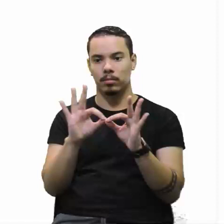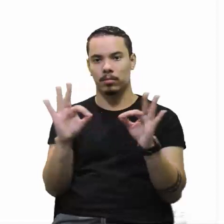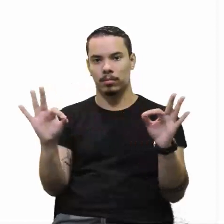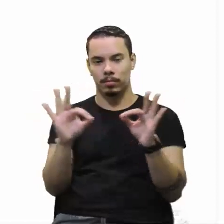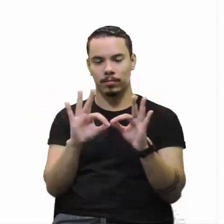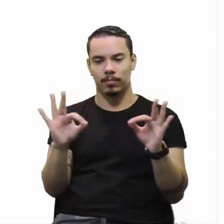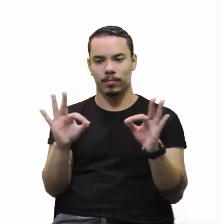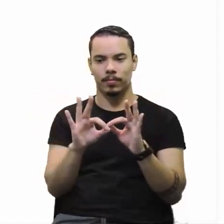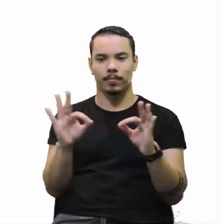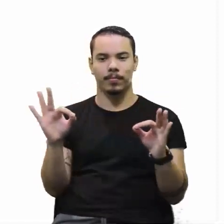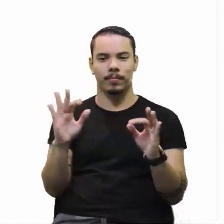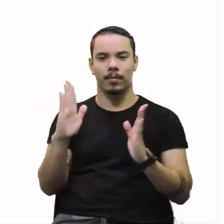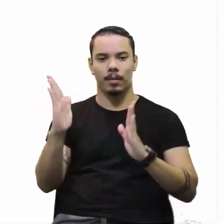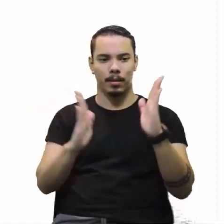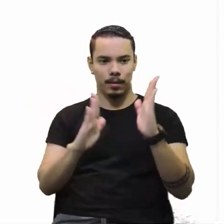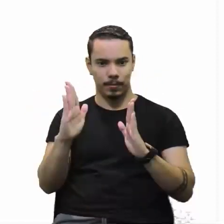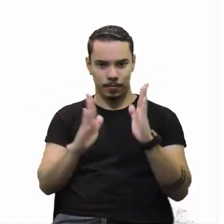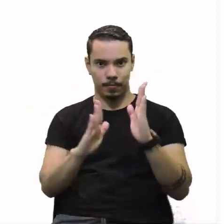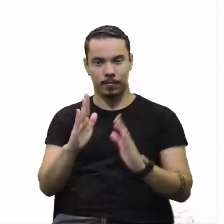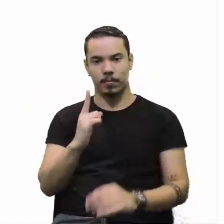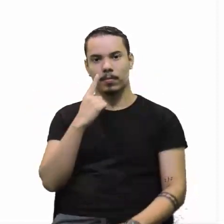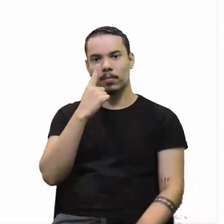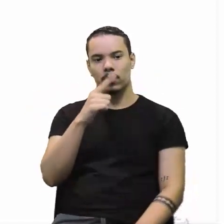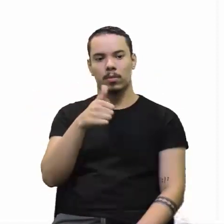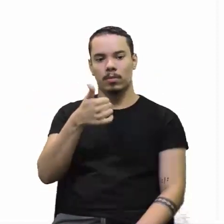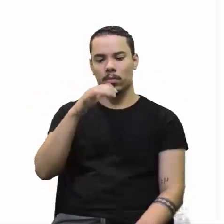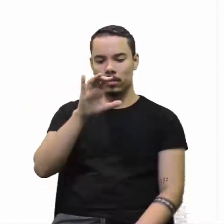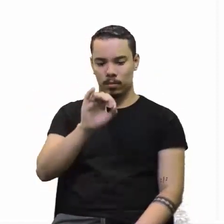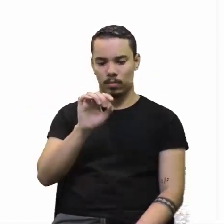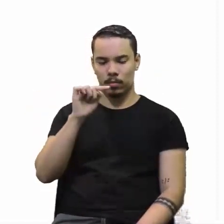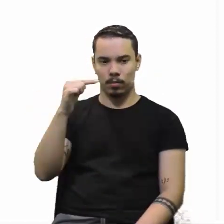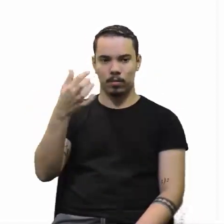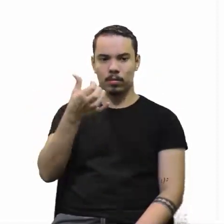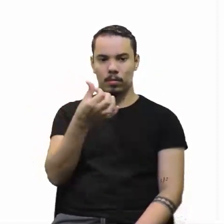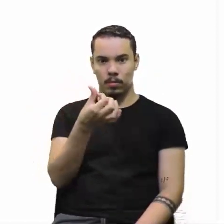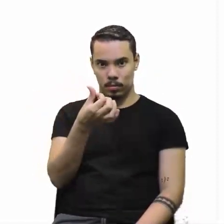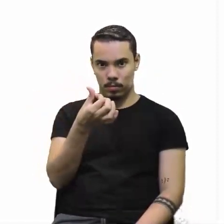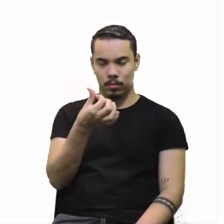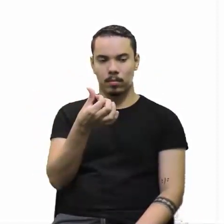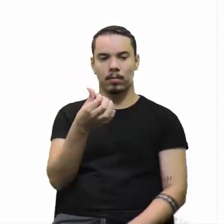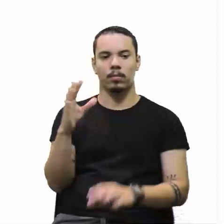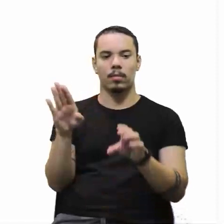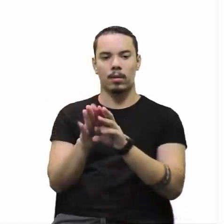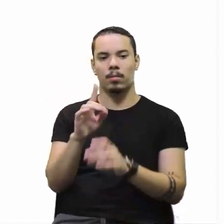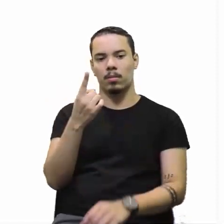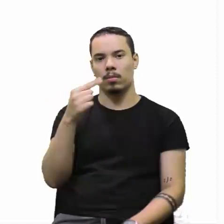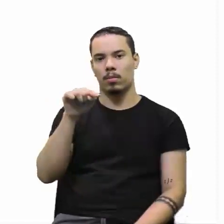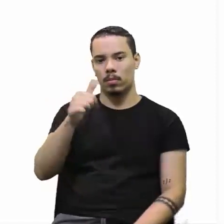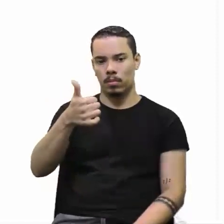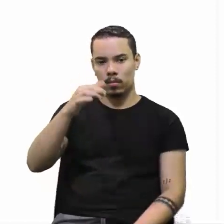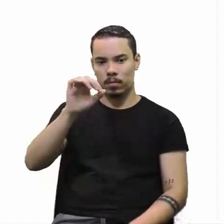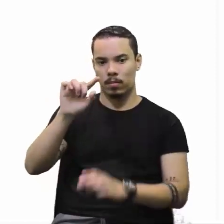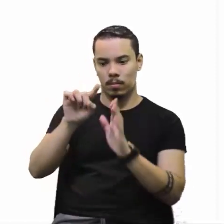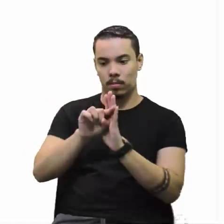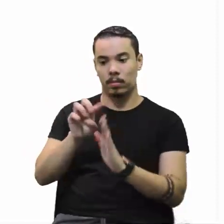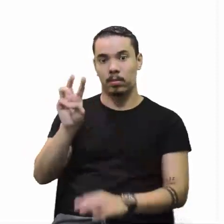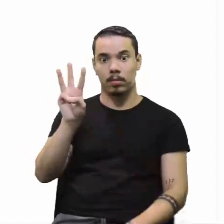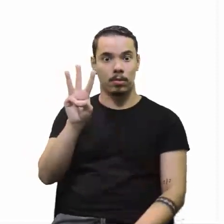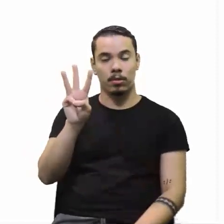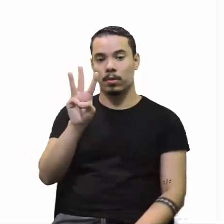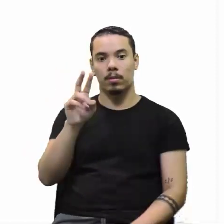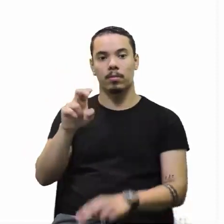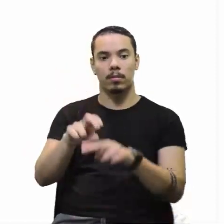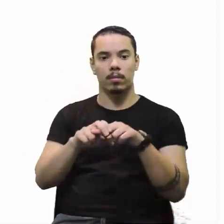comprimentos de onda no intervalo de 1 vezes 10 elevado a menos 6 metros a 1 vezes 10 elevado a menos 3. Então, aí